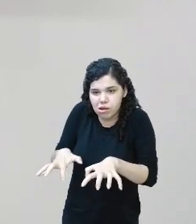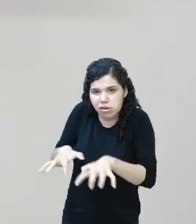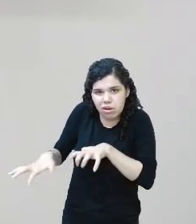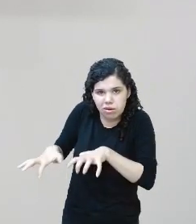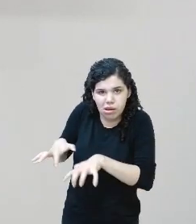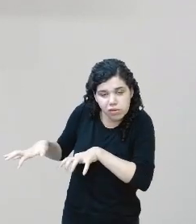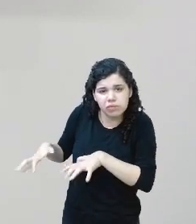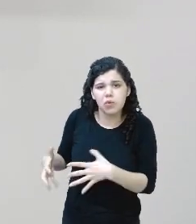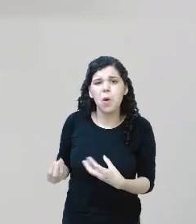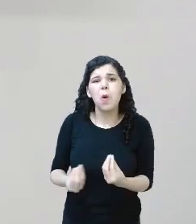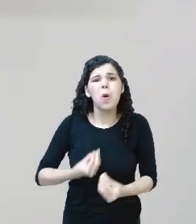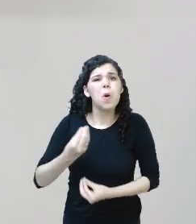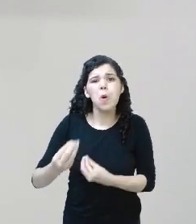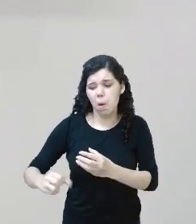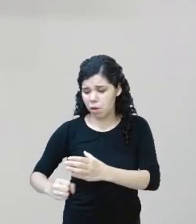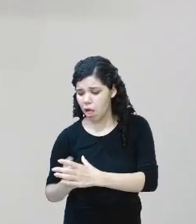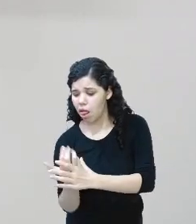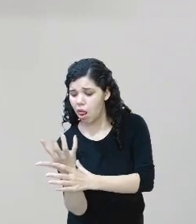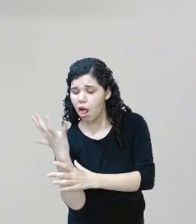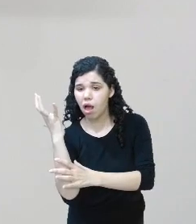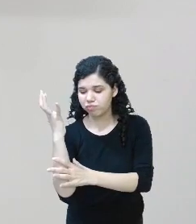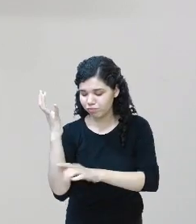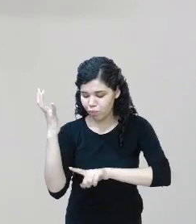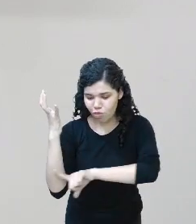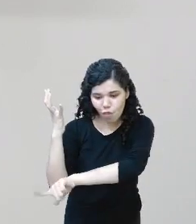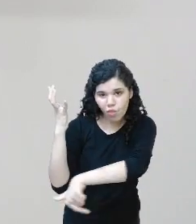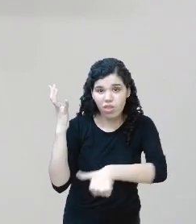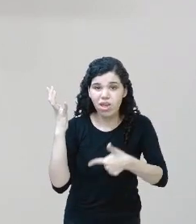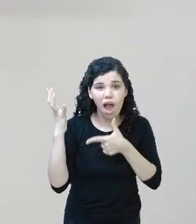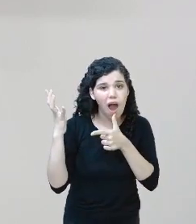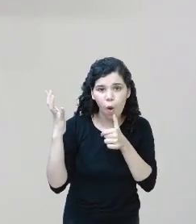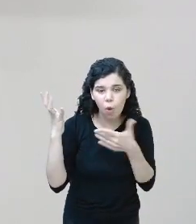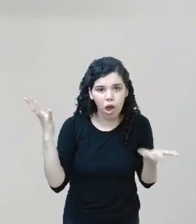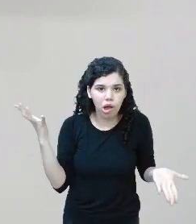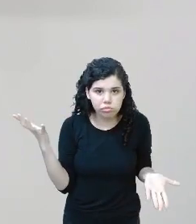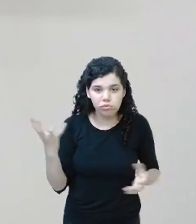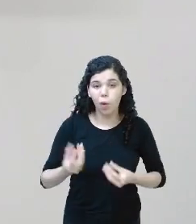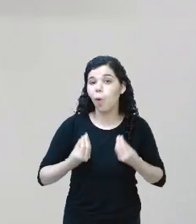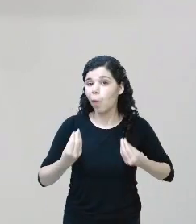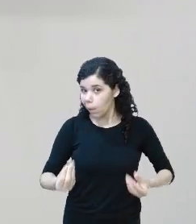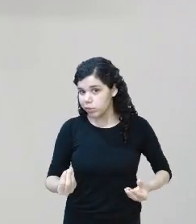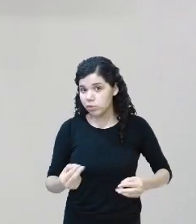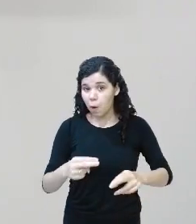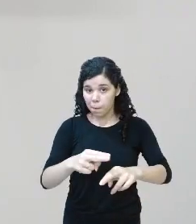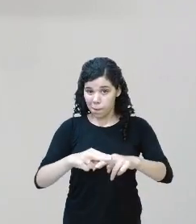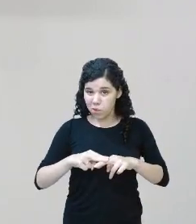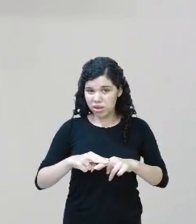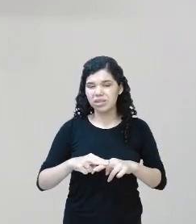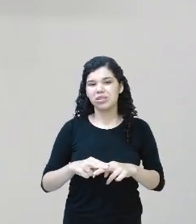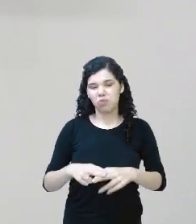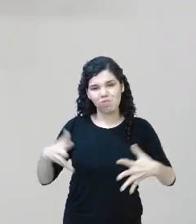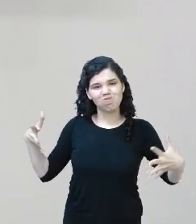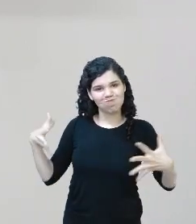é que uma planta ela vai germinar se não tem água? Então, dificilmente algumas vegetações vão conseguir se